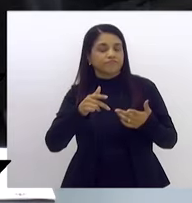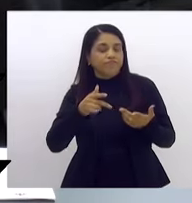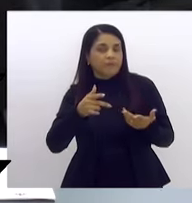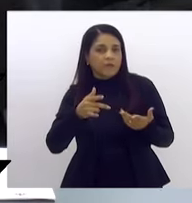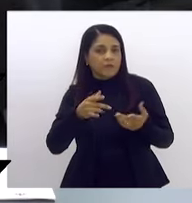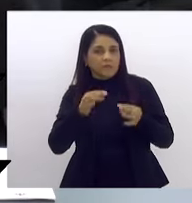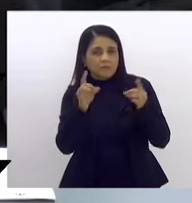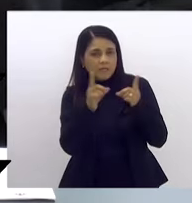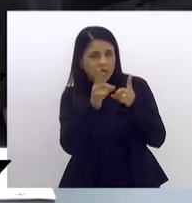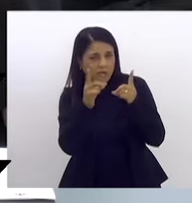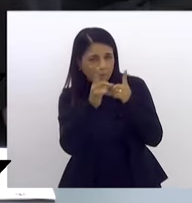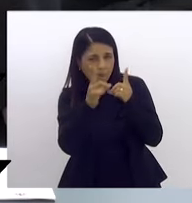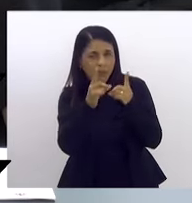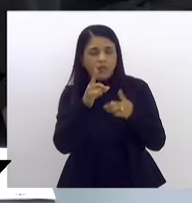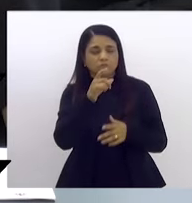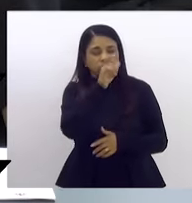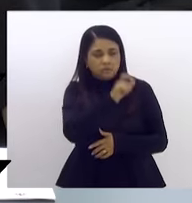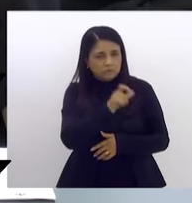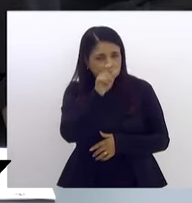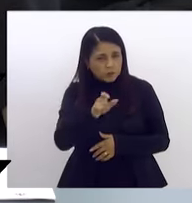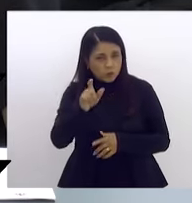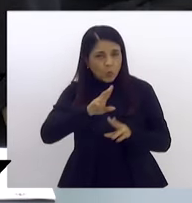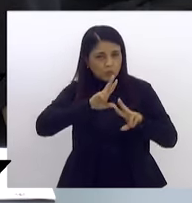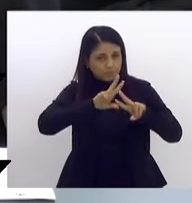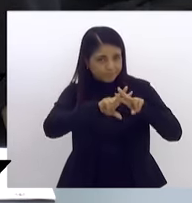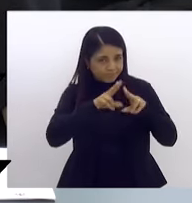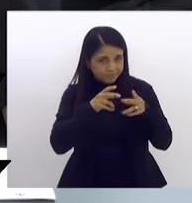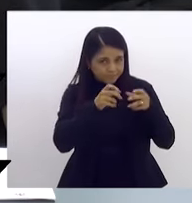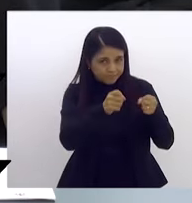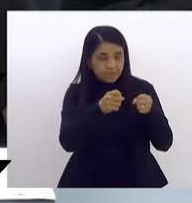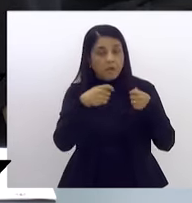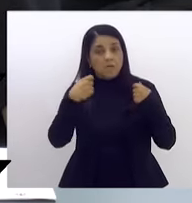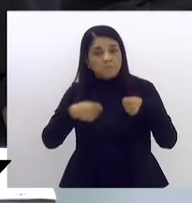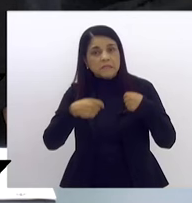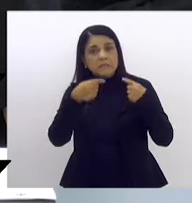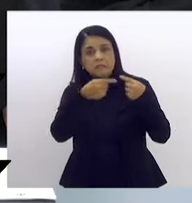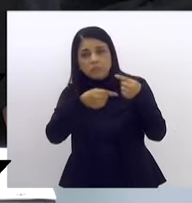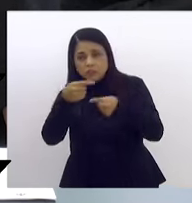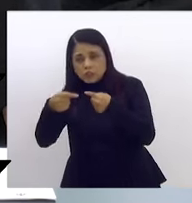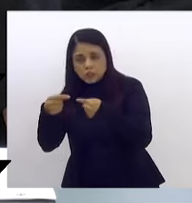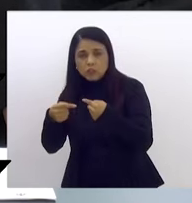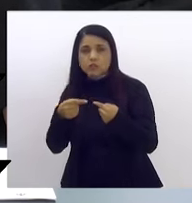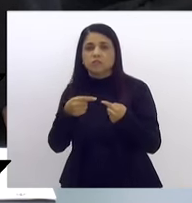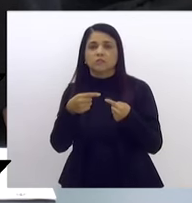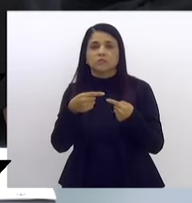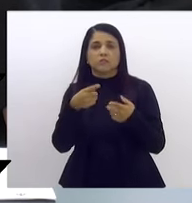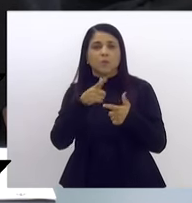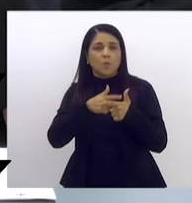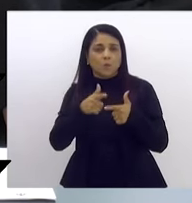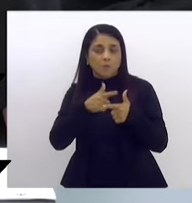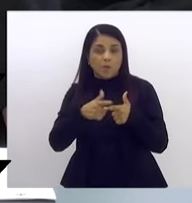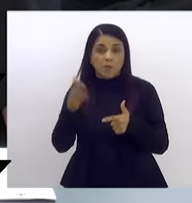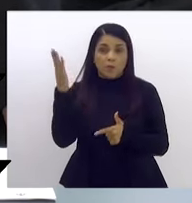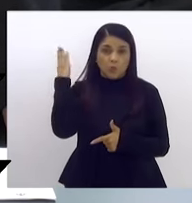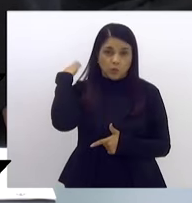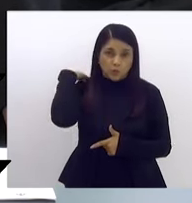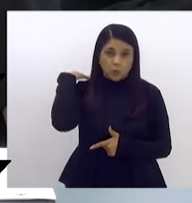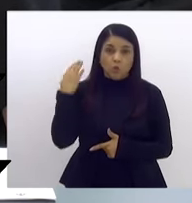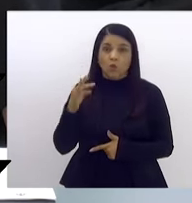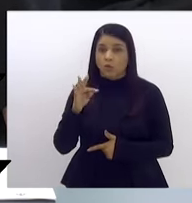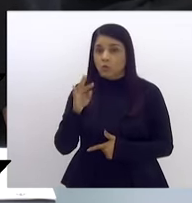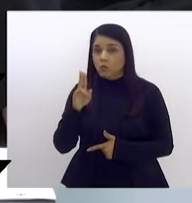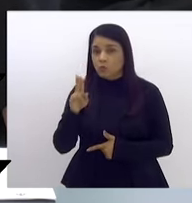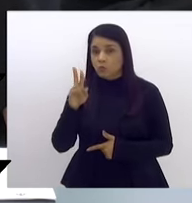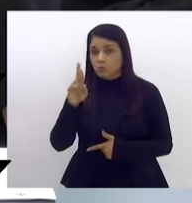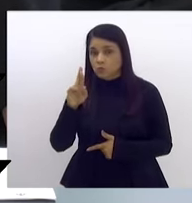população prisional a gente precisa eh de fato se debruçar sobre isso temos por exemplo o problema da tuberculose que é um problema grave que